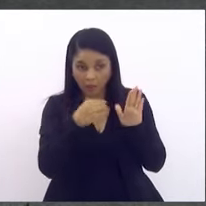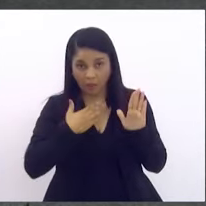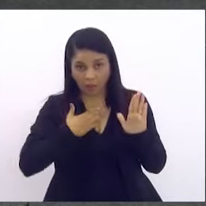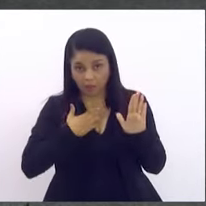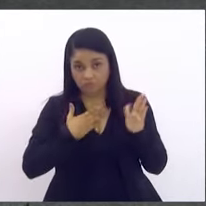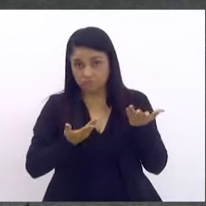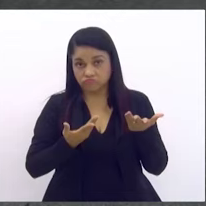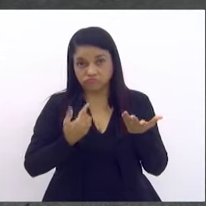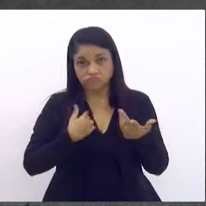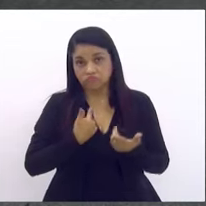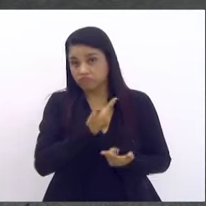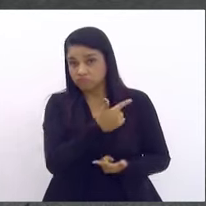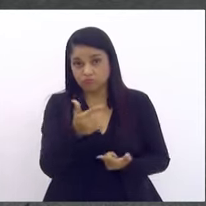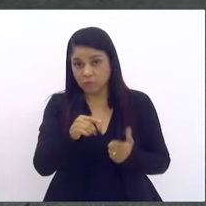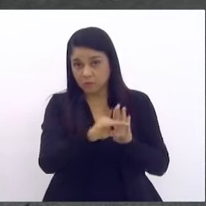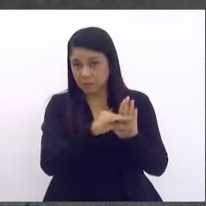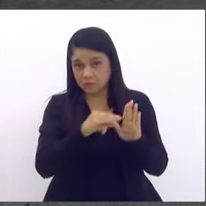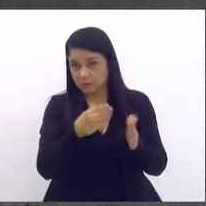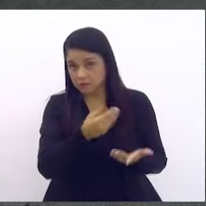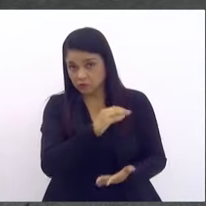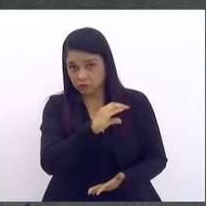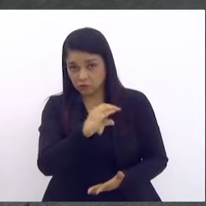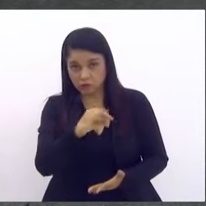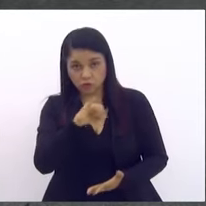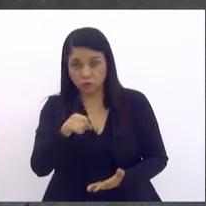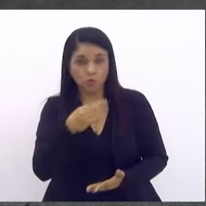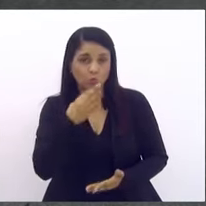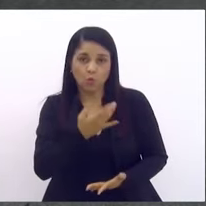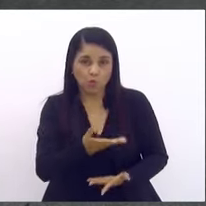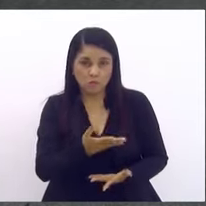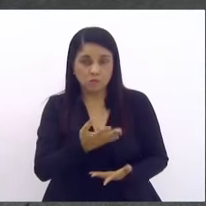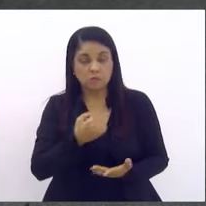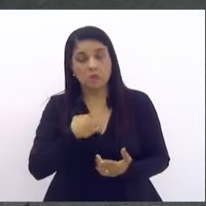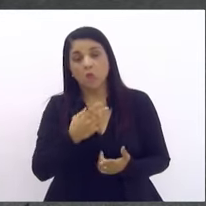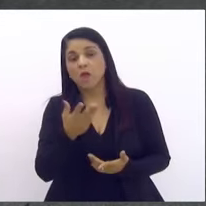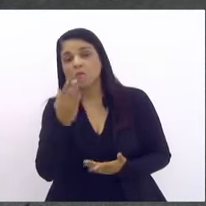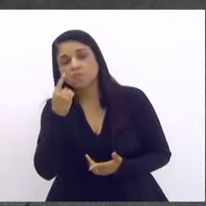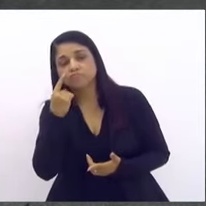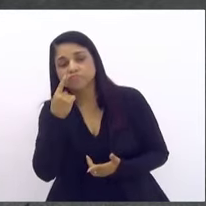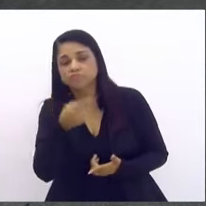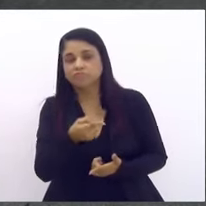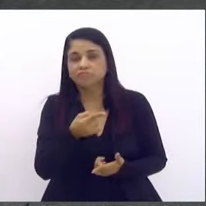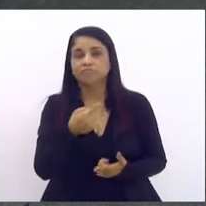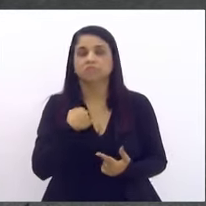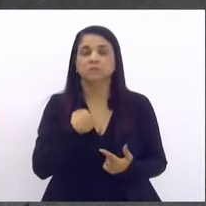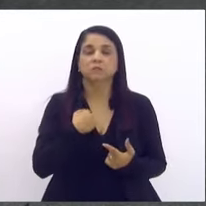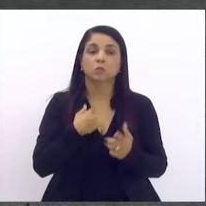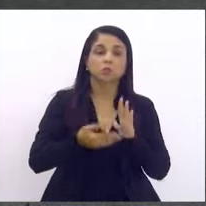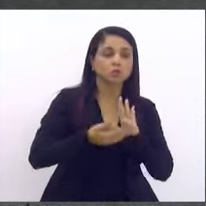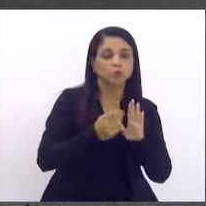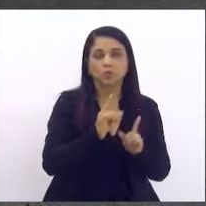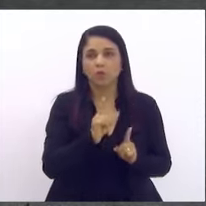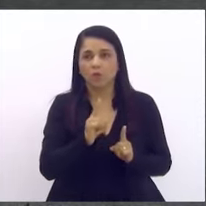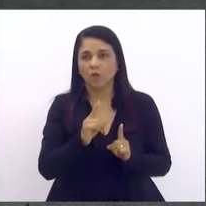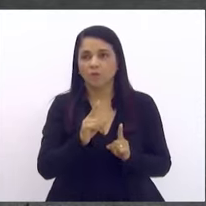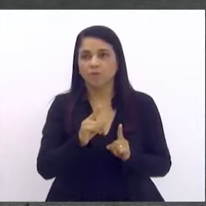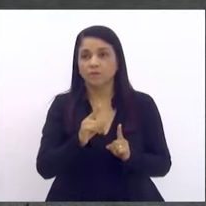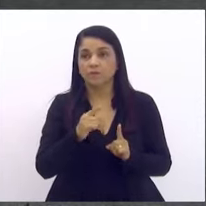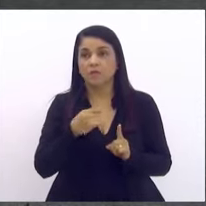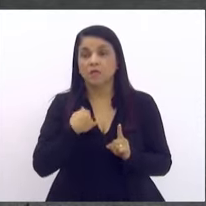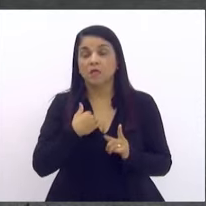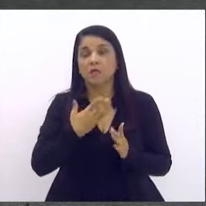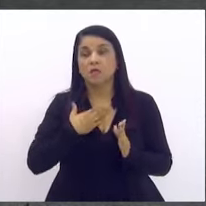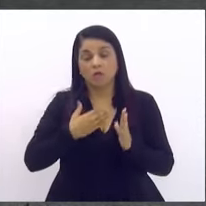eu gostaria de conhecer as modificações para ver se eu retiro a minha emenda o projeto recebeu sete emendas não mas eu